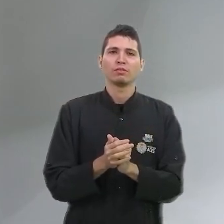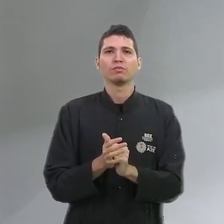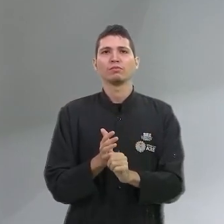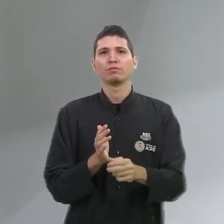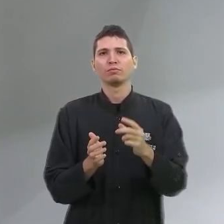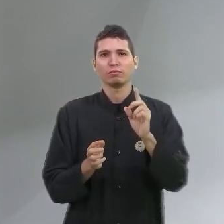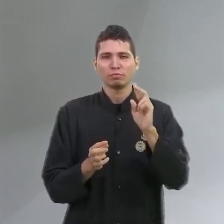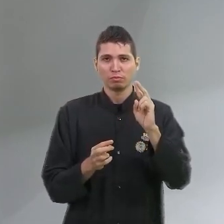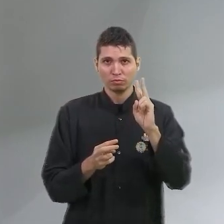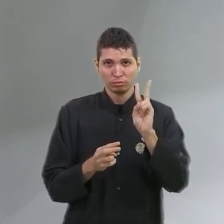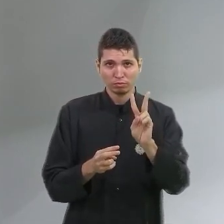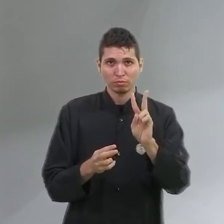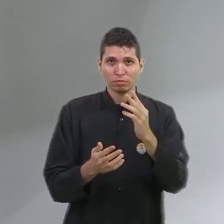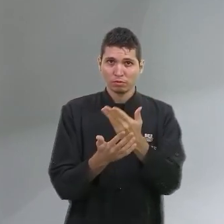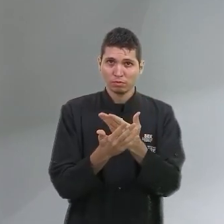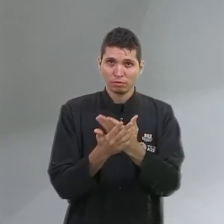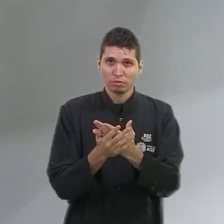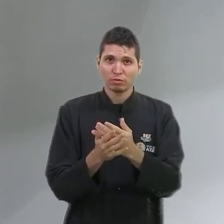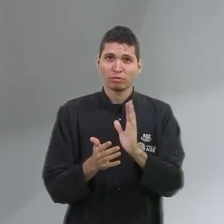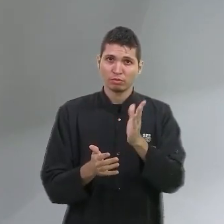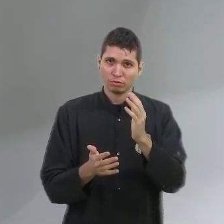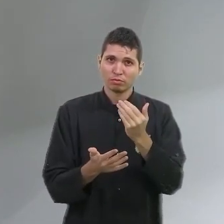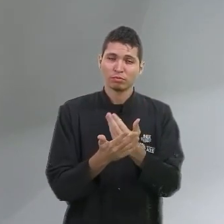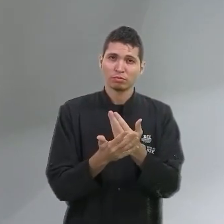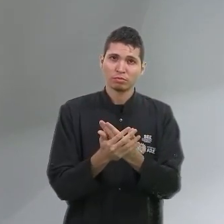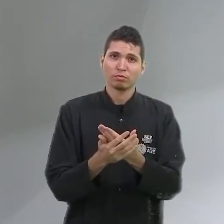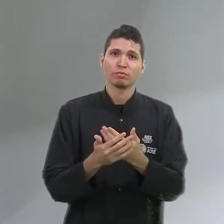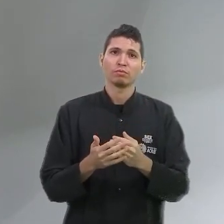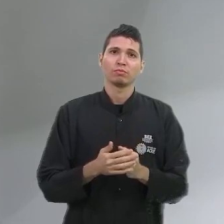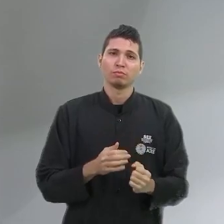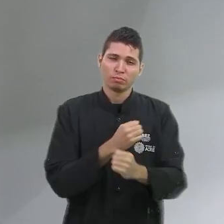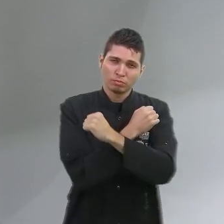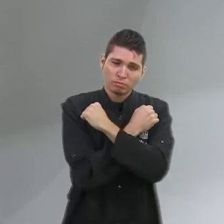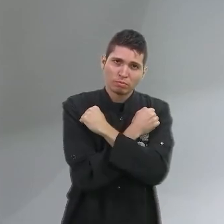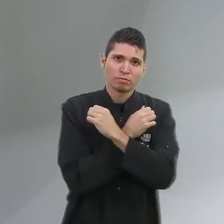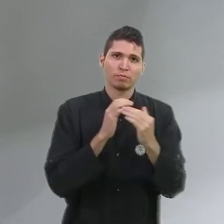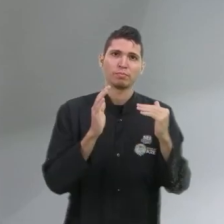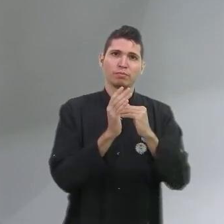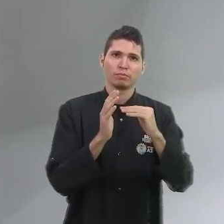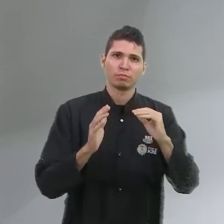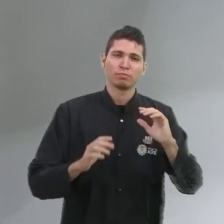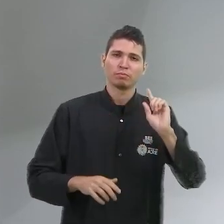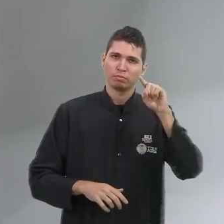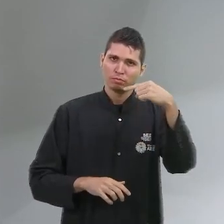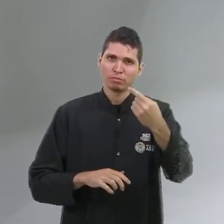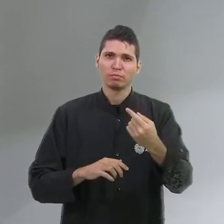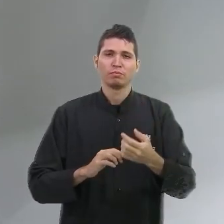agora. Ficamos por aqui, um forte abraço e até a próxima.